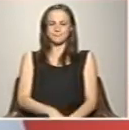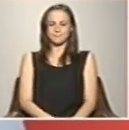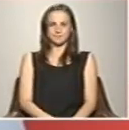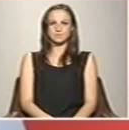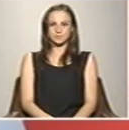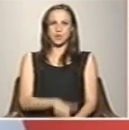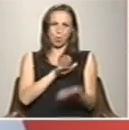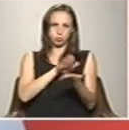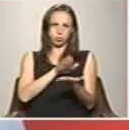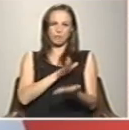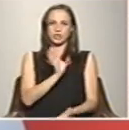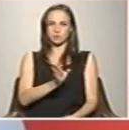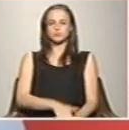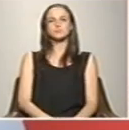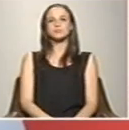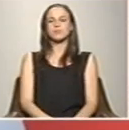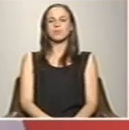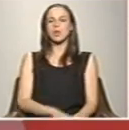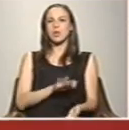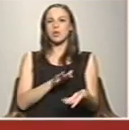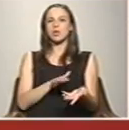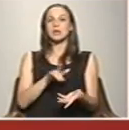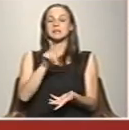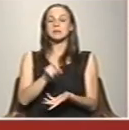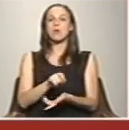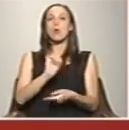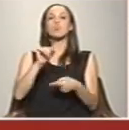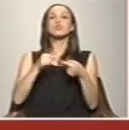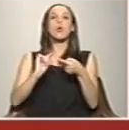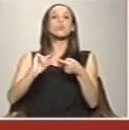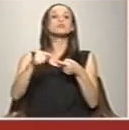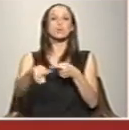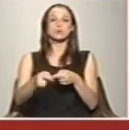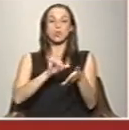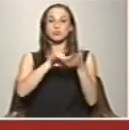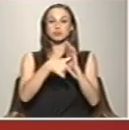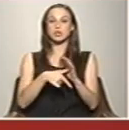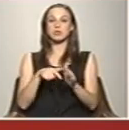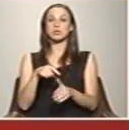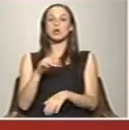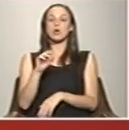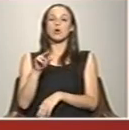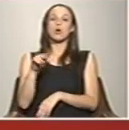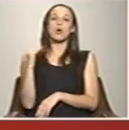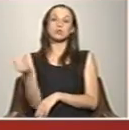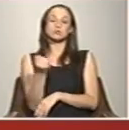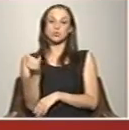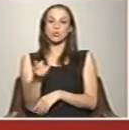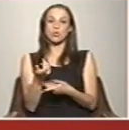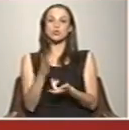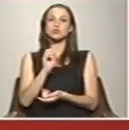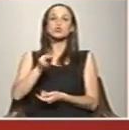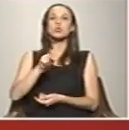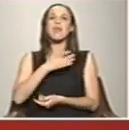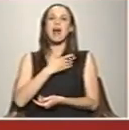conhecidos e publicados. E, entre outras consequências do projeto, a organização das jornadas é uma delas. Não só para dar